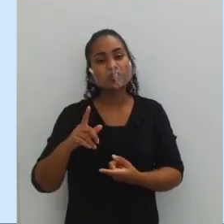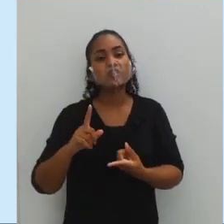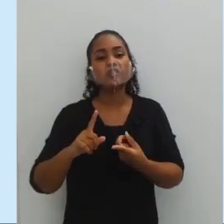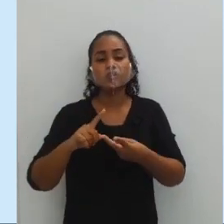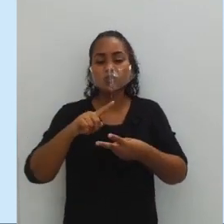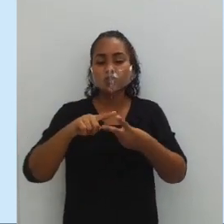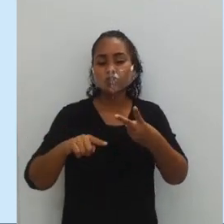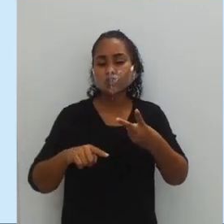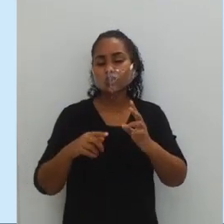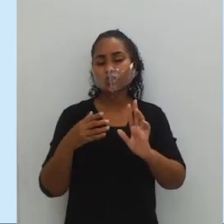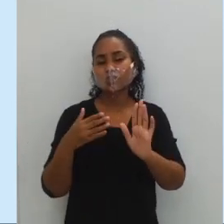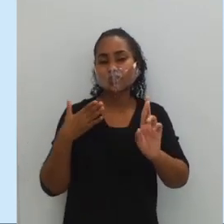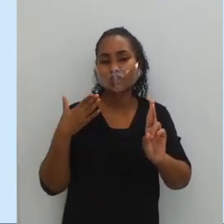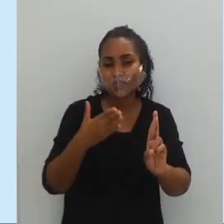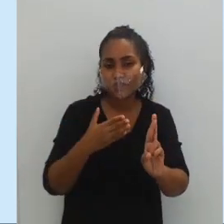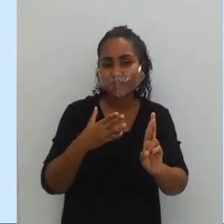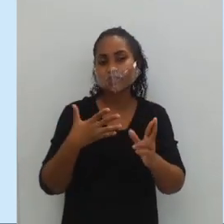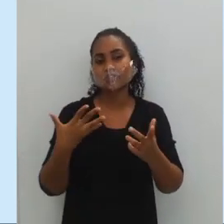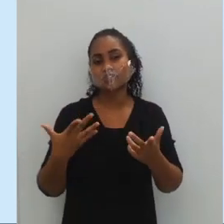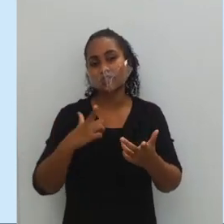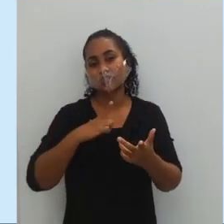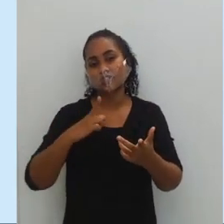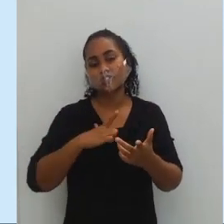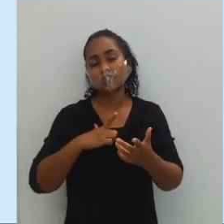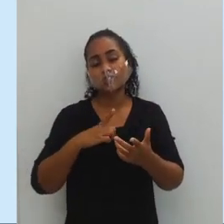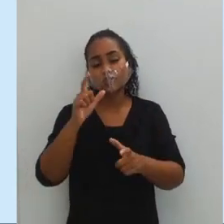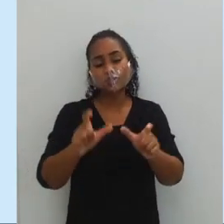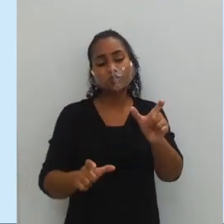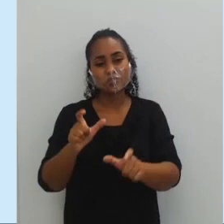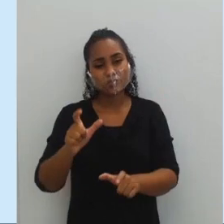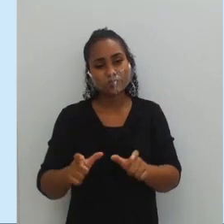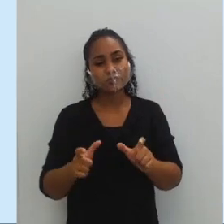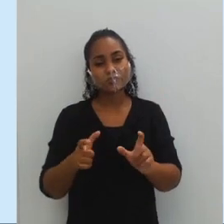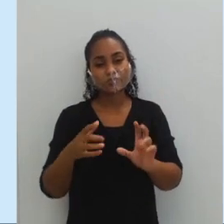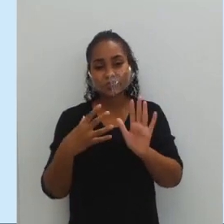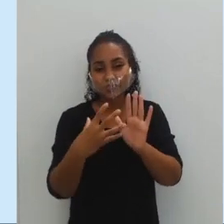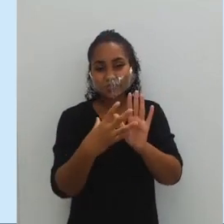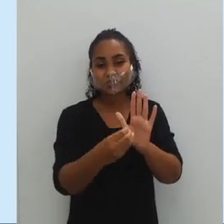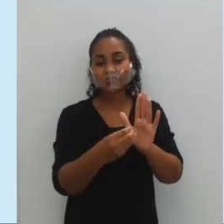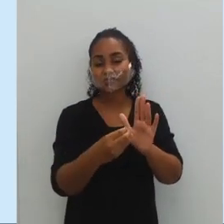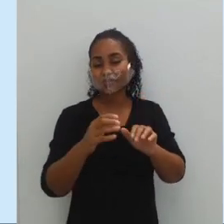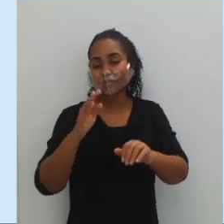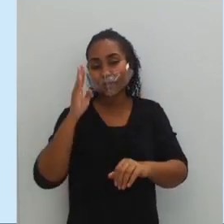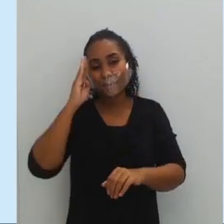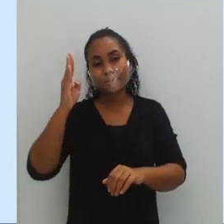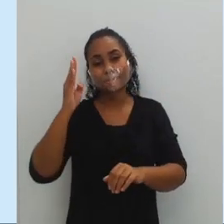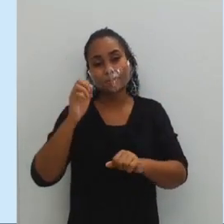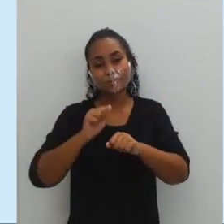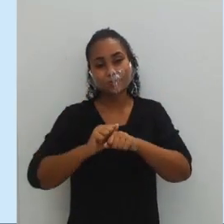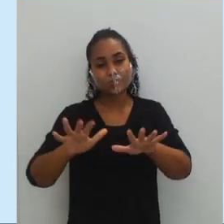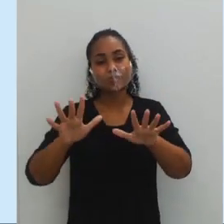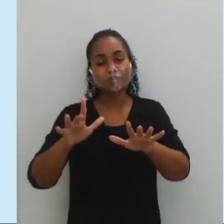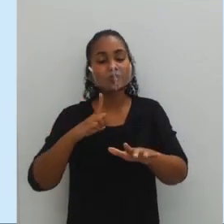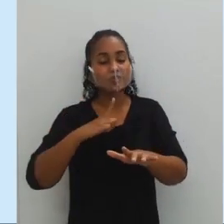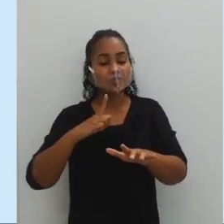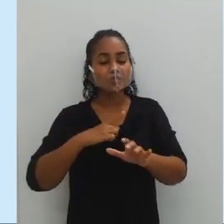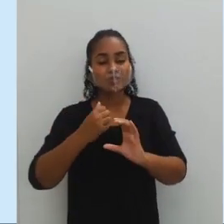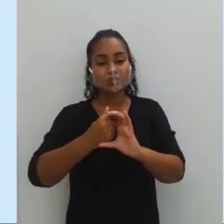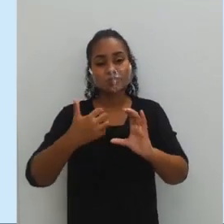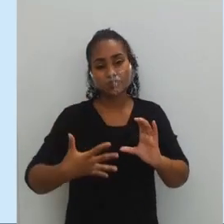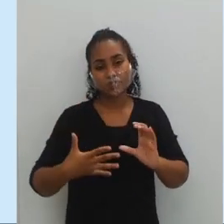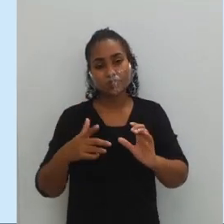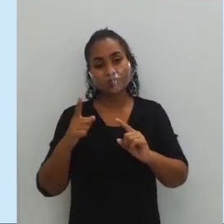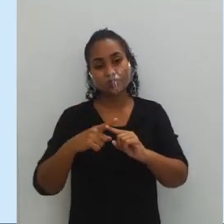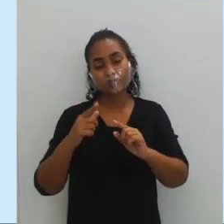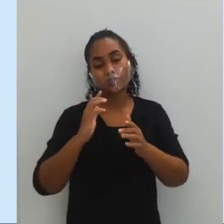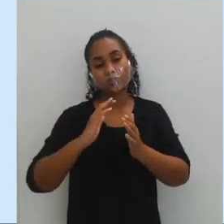os seus ícones, ou seja, as pessoas que foram os pontos principais, pontos chaves para a